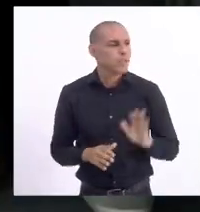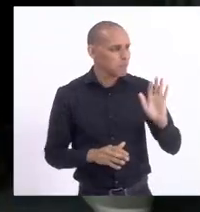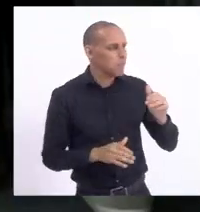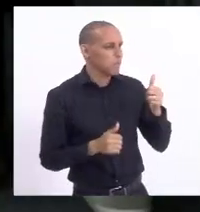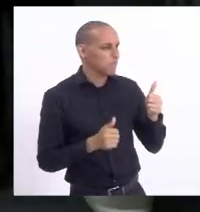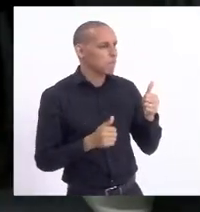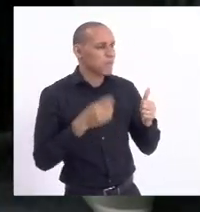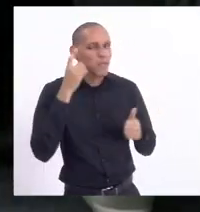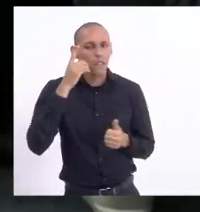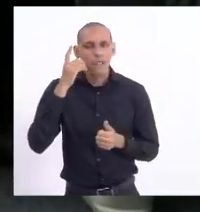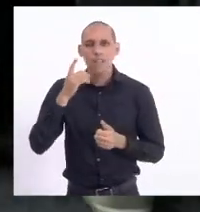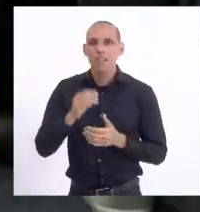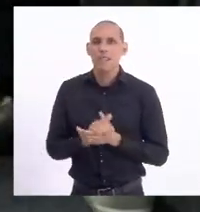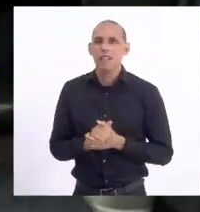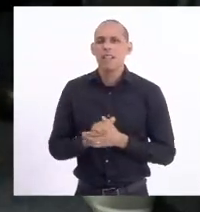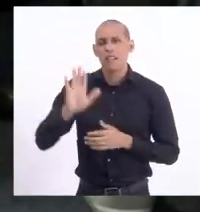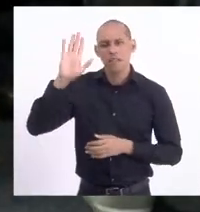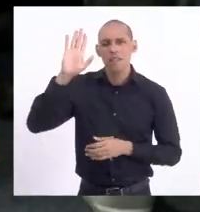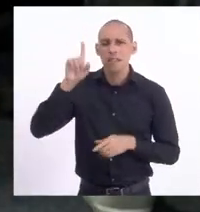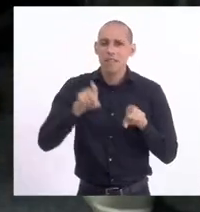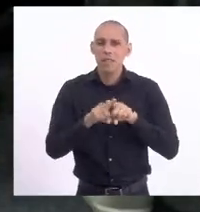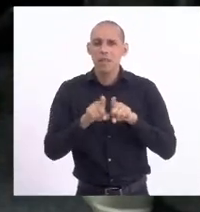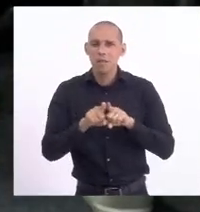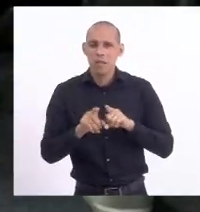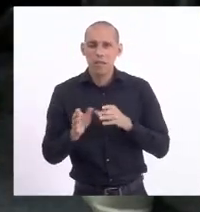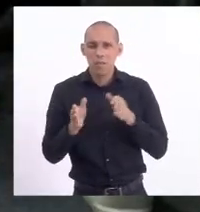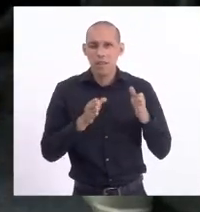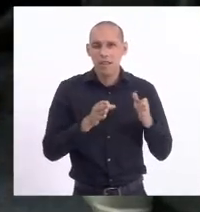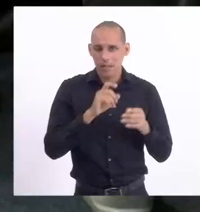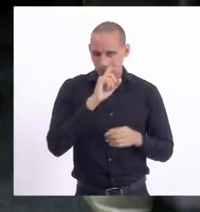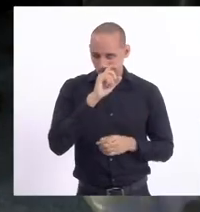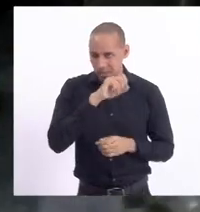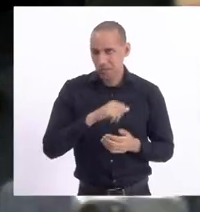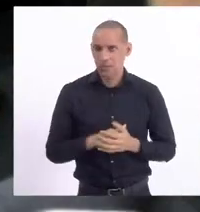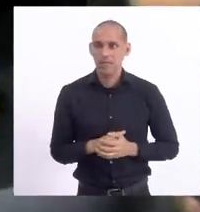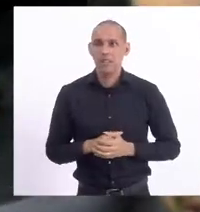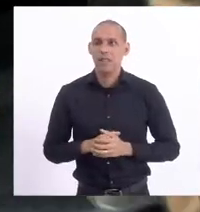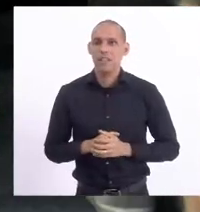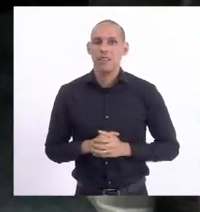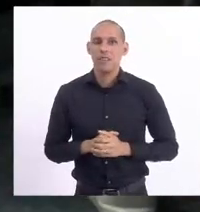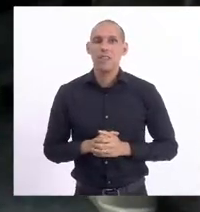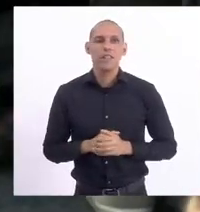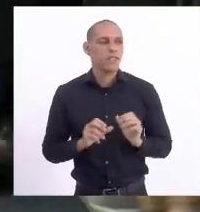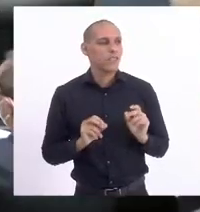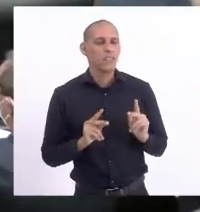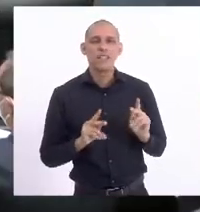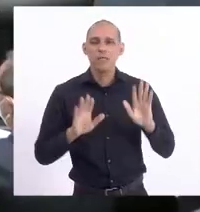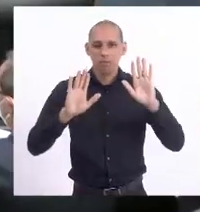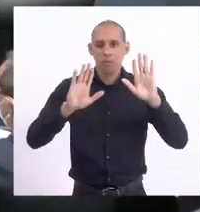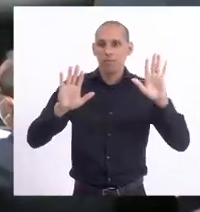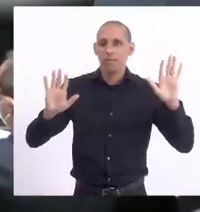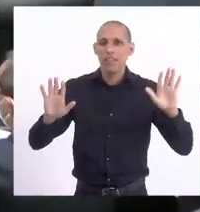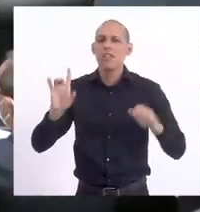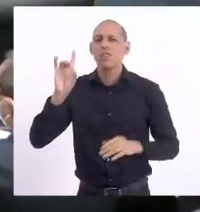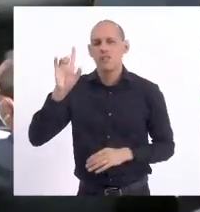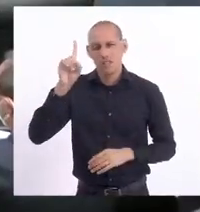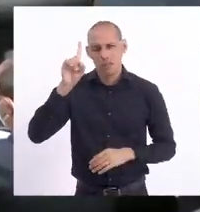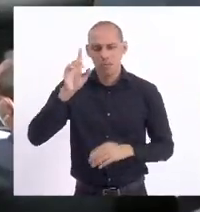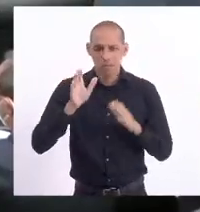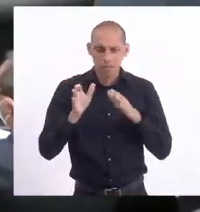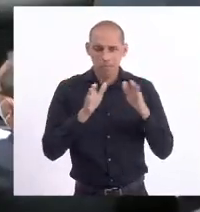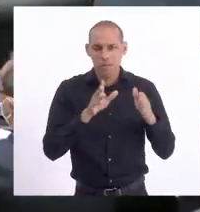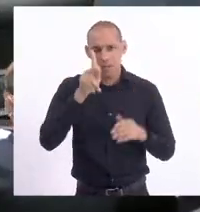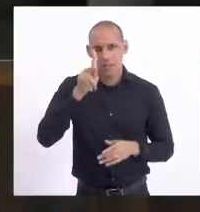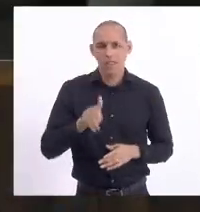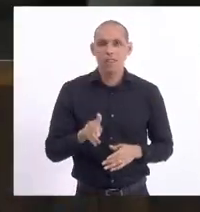deputada. Me permite também, parabéns. Uma parte, deputada. Ok. Um instante, por favor. Só uma parte, por favor, senhor